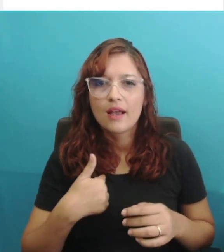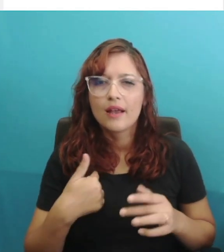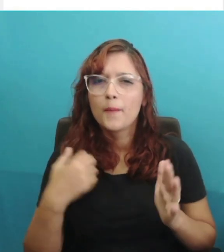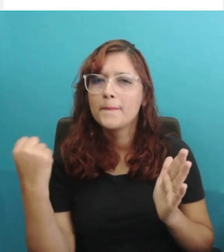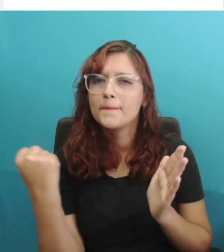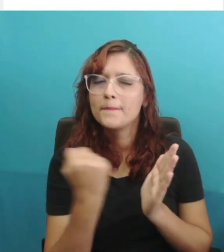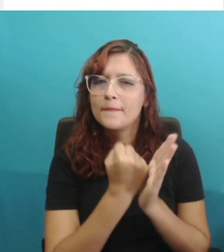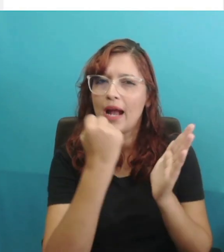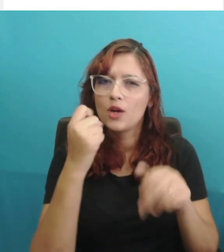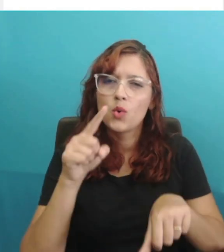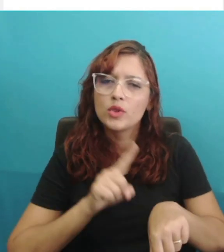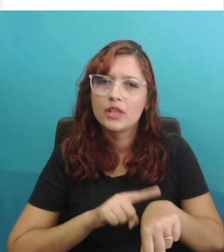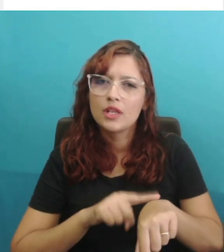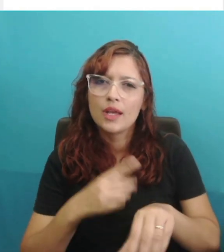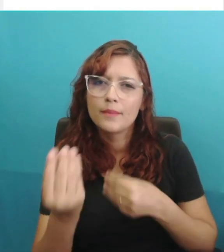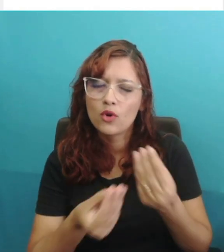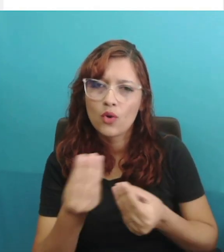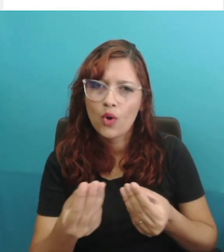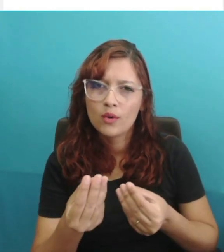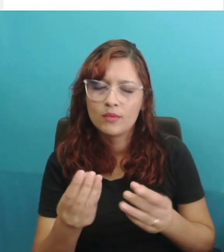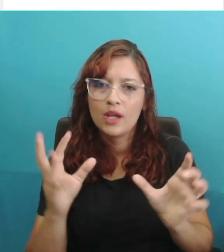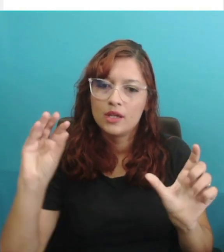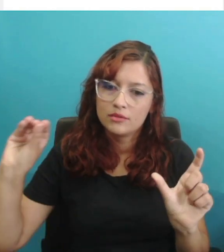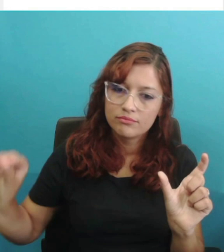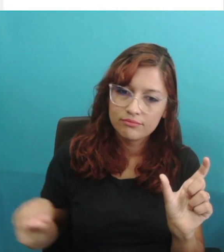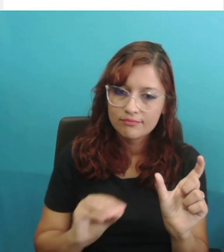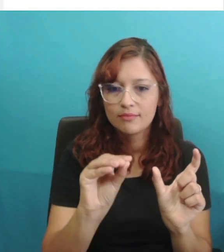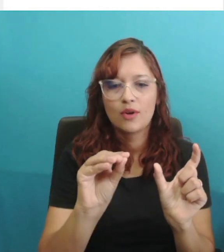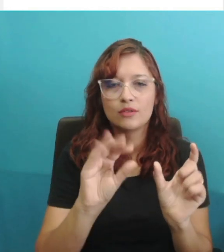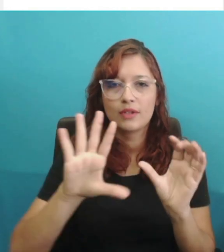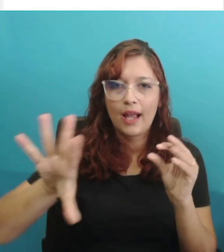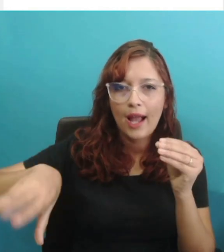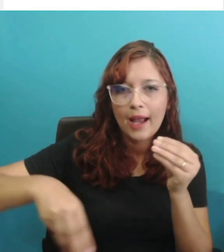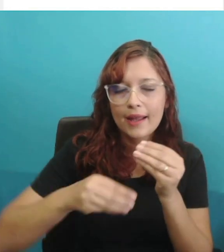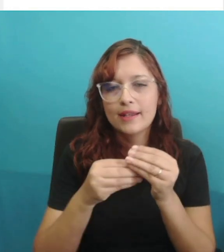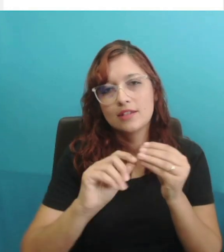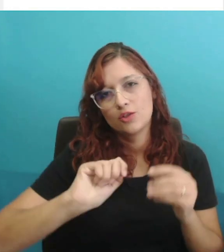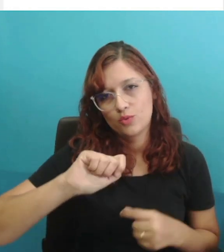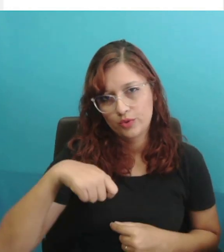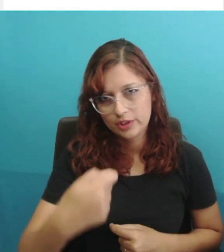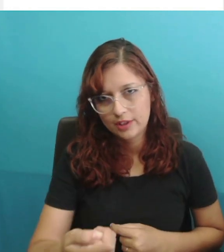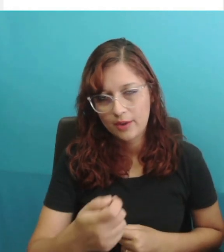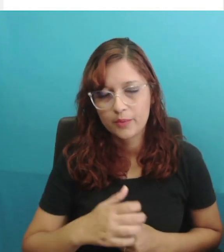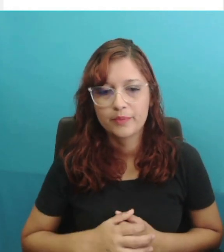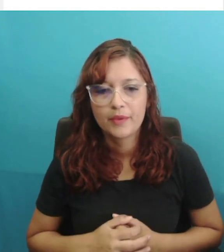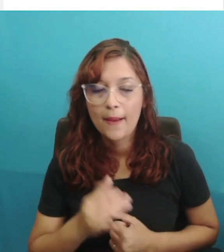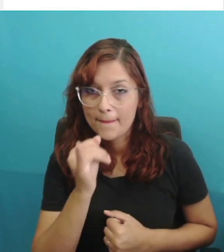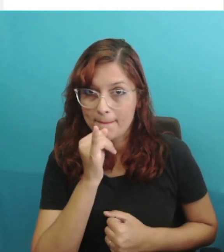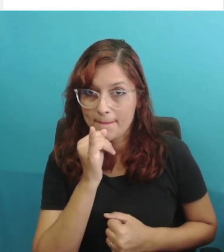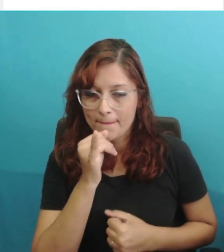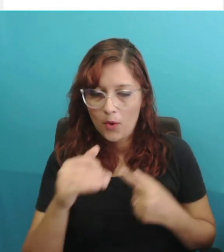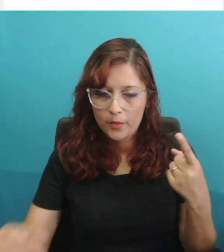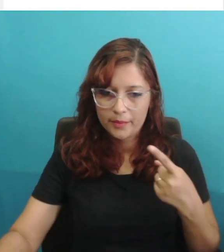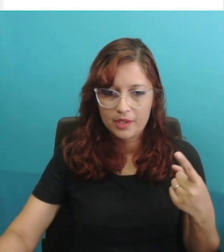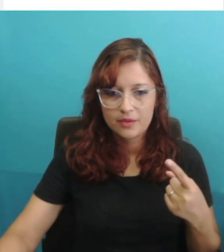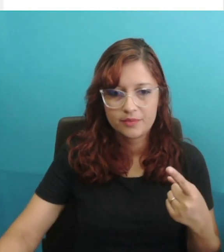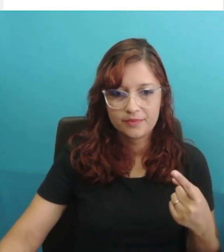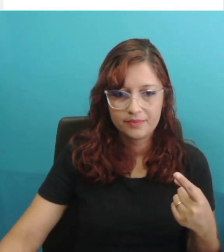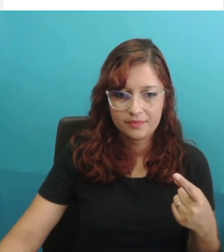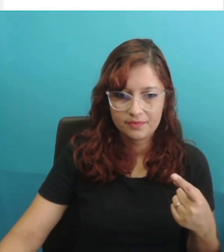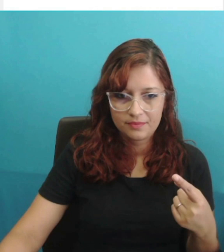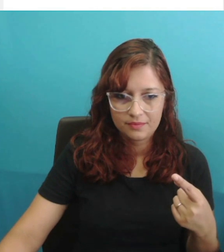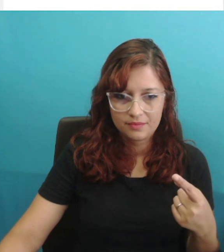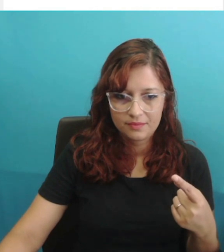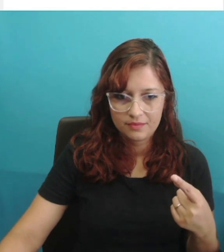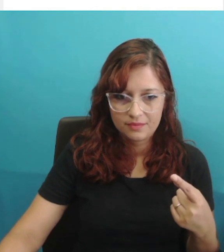Em libras, eu marco o tempo de que forma? Acrescentando um sinal.